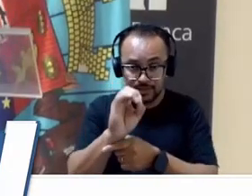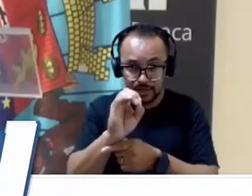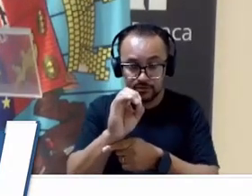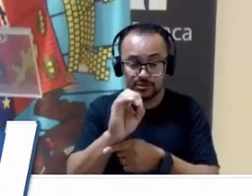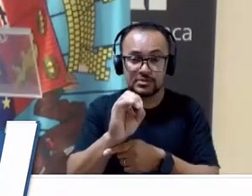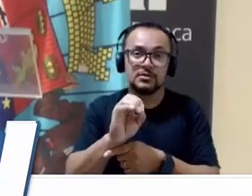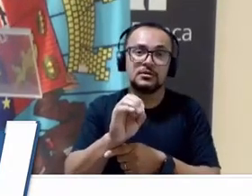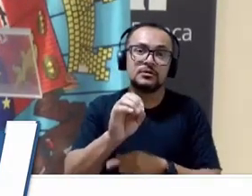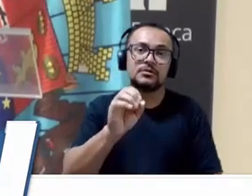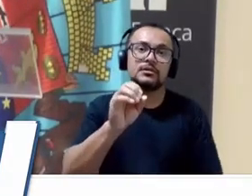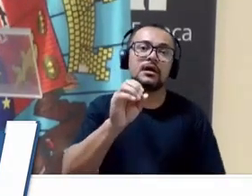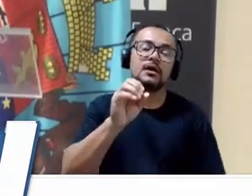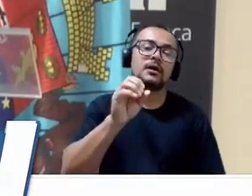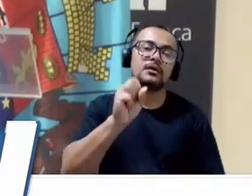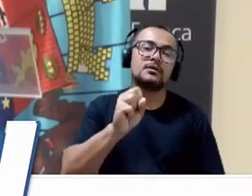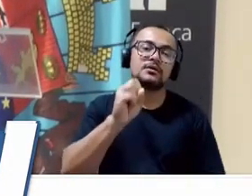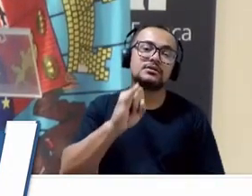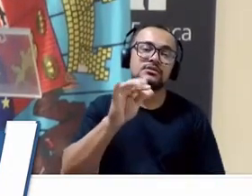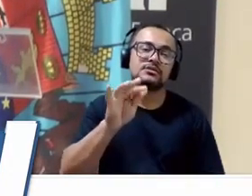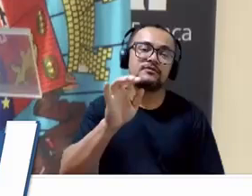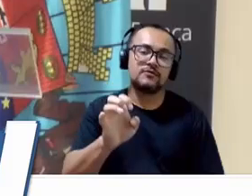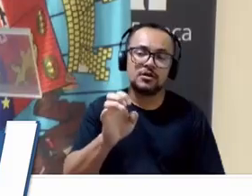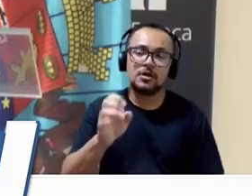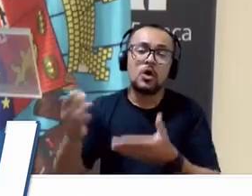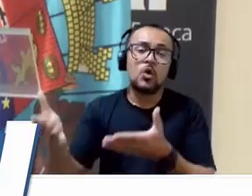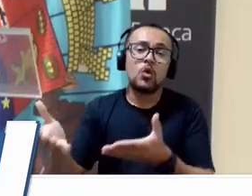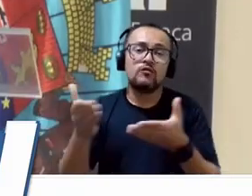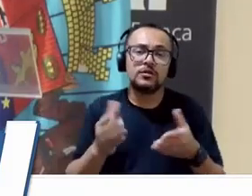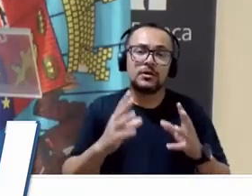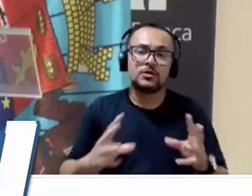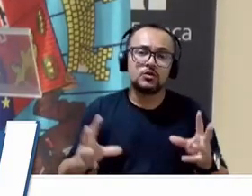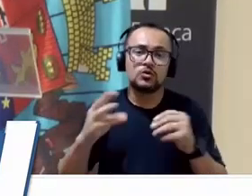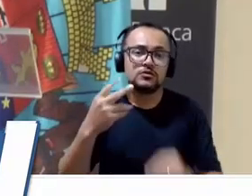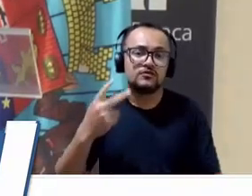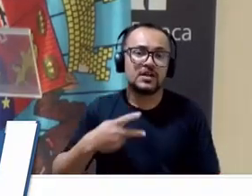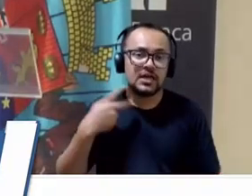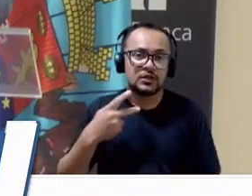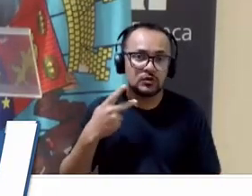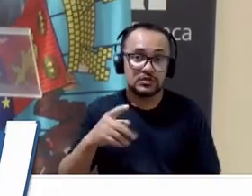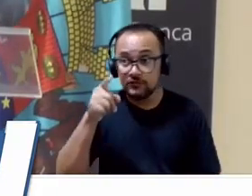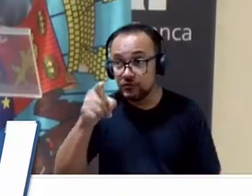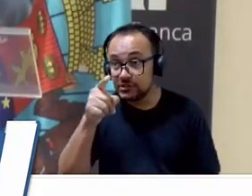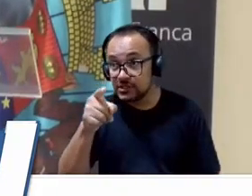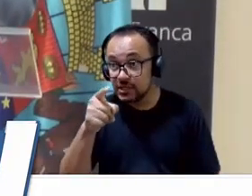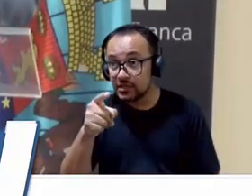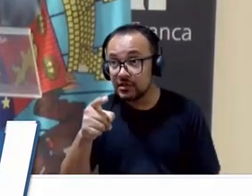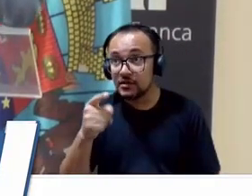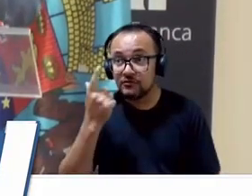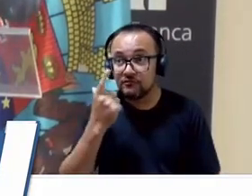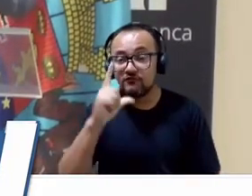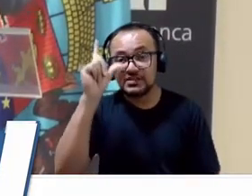reforçar o convite aqui para todos os vereadores vereadores eleitos e que acaba de chegar